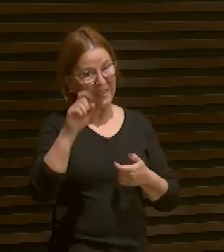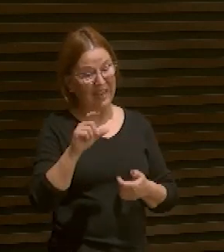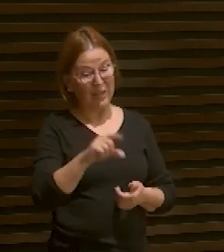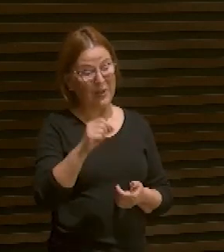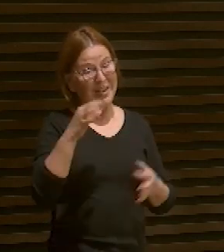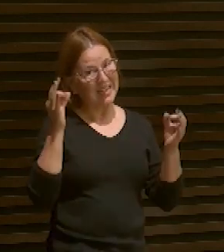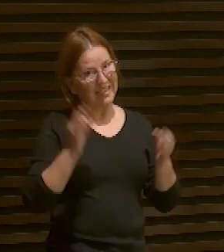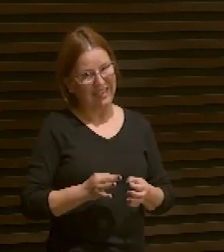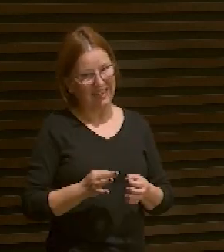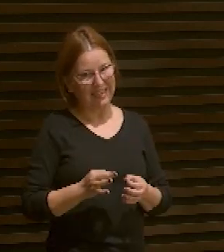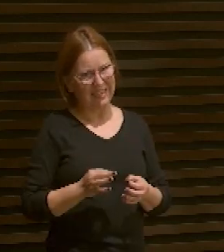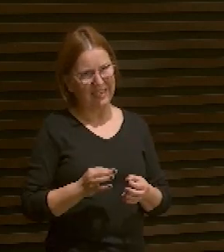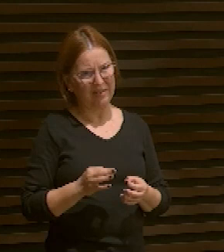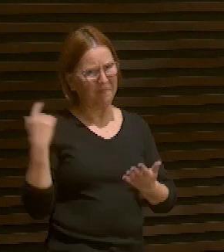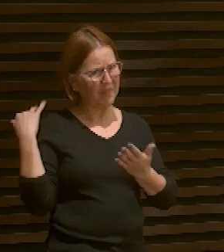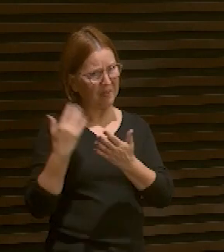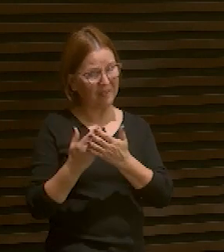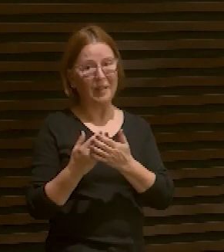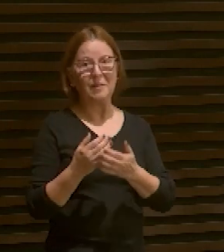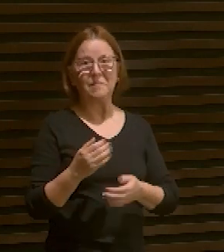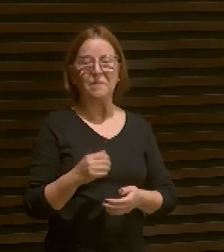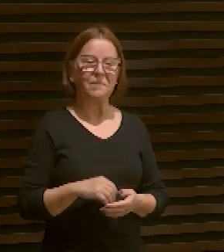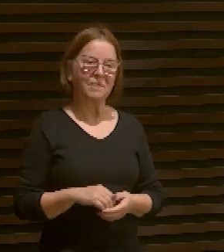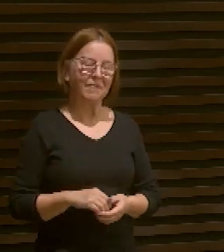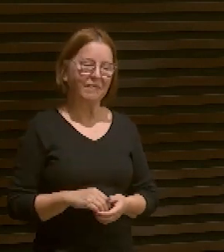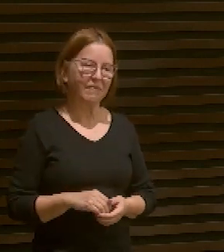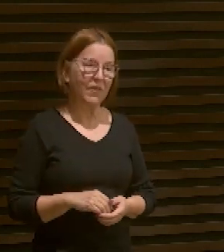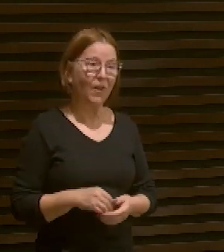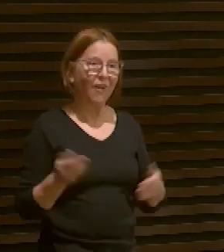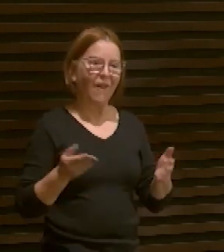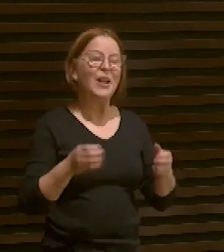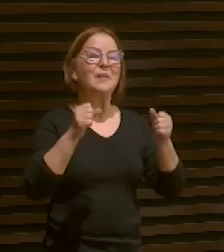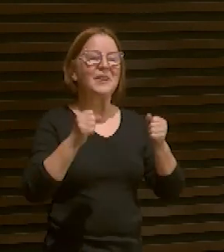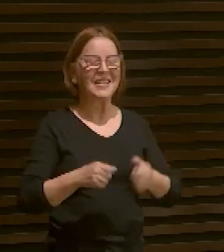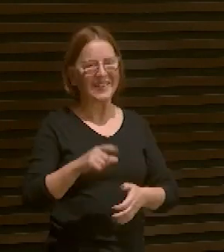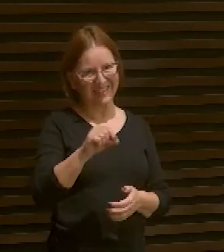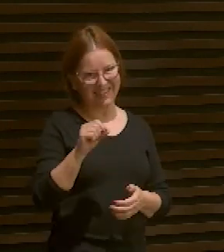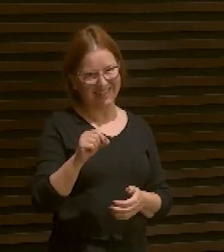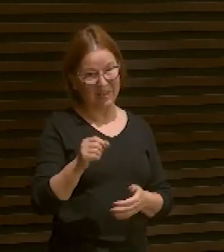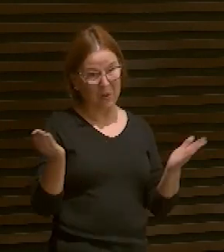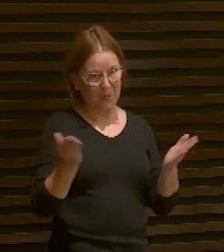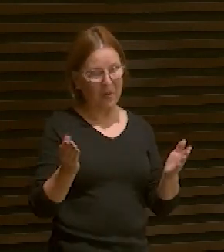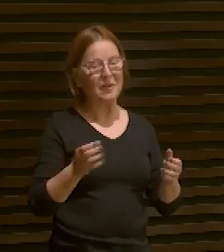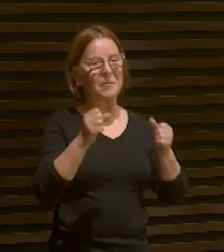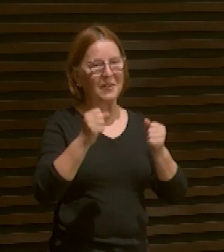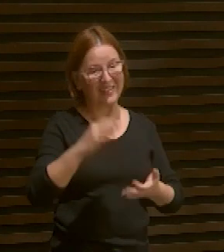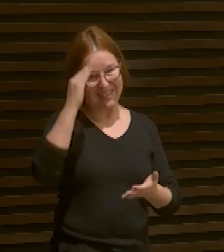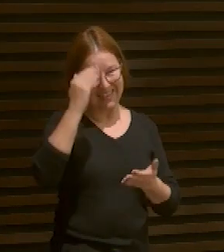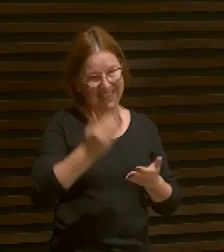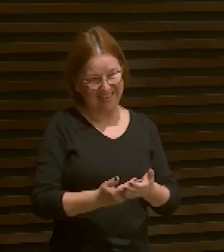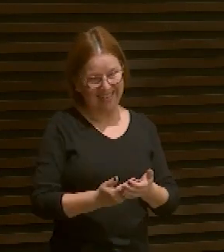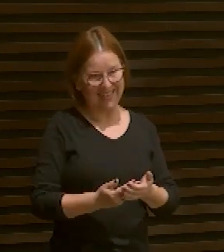que não foi feita. Então hoje, se nós podemos fazer essa escolha, hoje, se nós podemos crer que